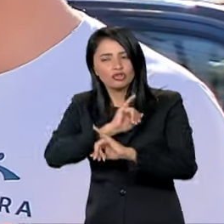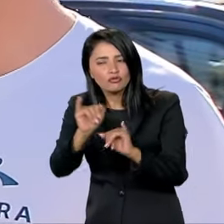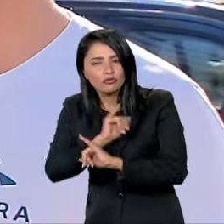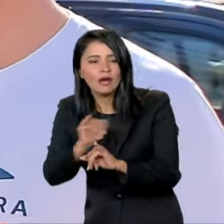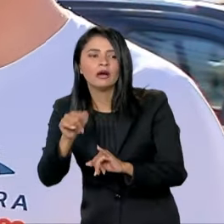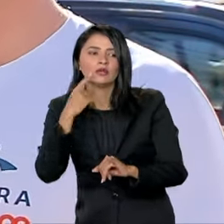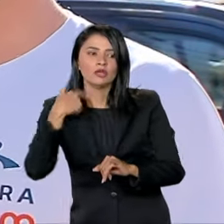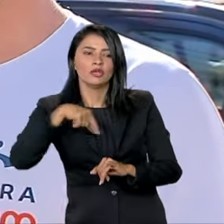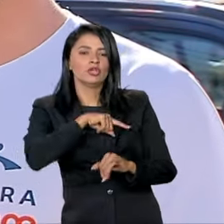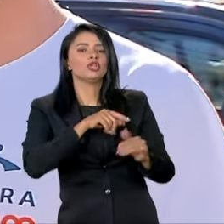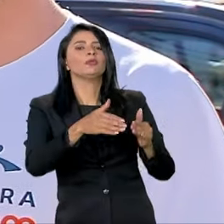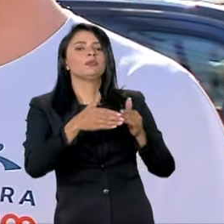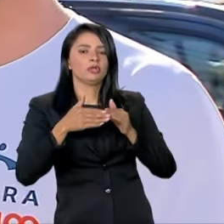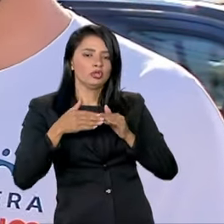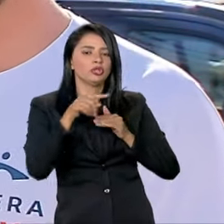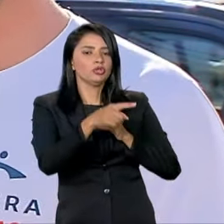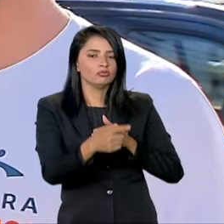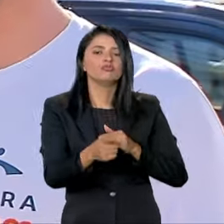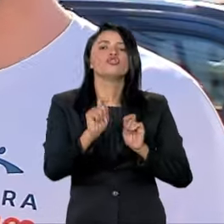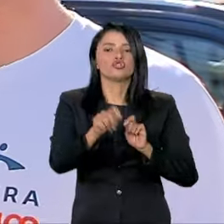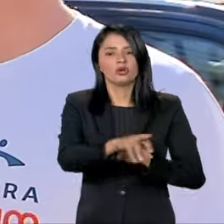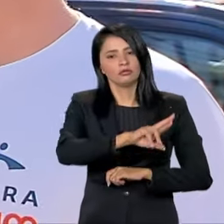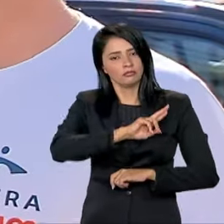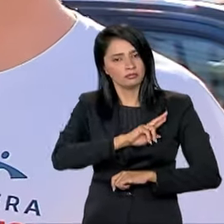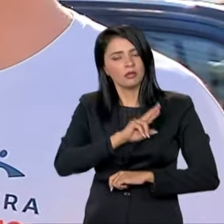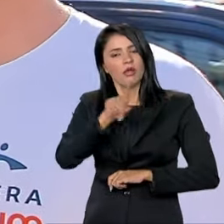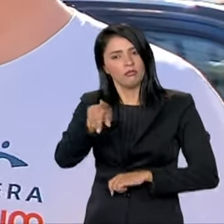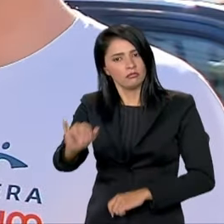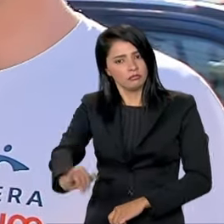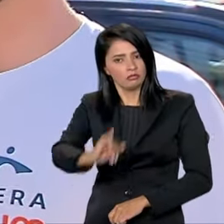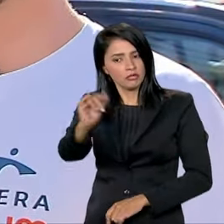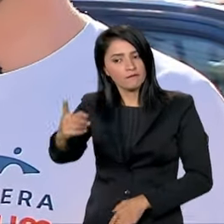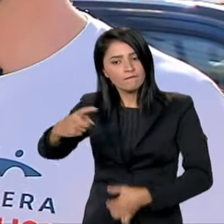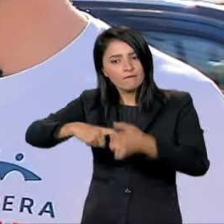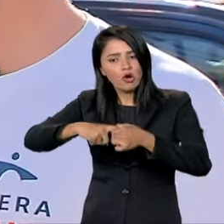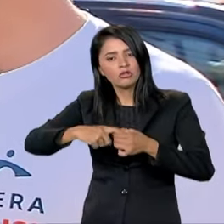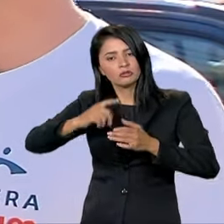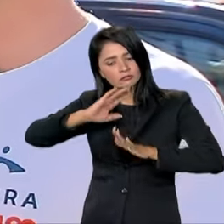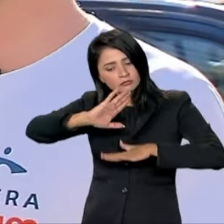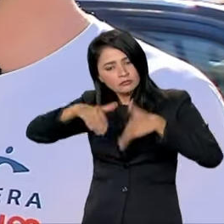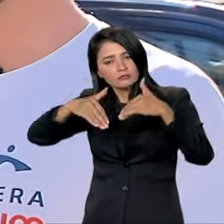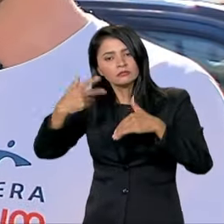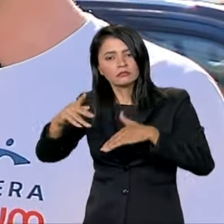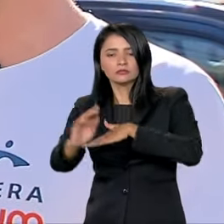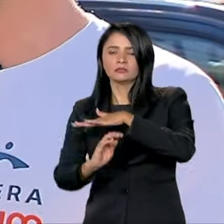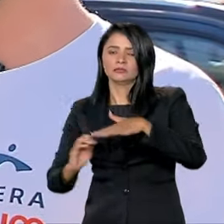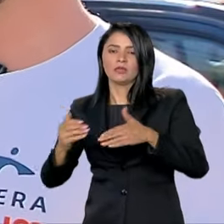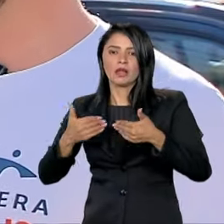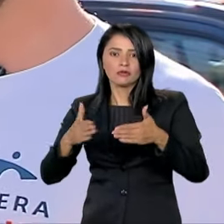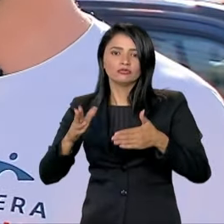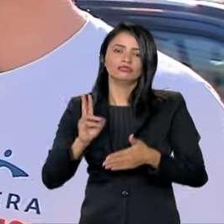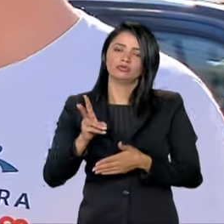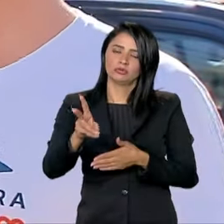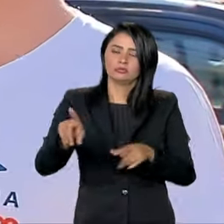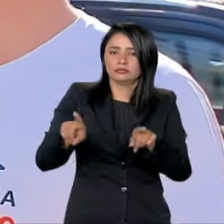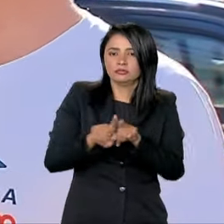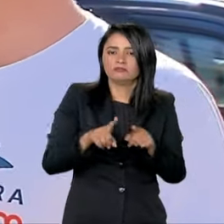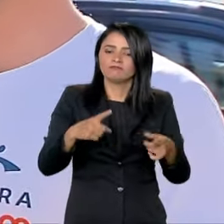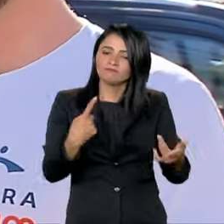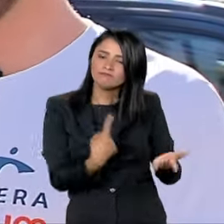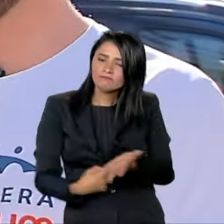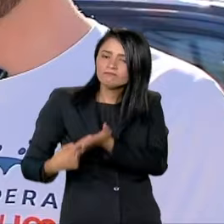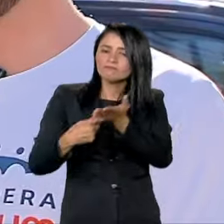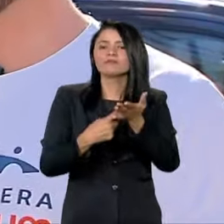solicitávamos, né? E vai ser fundamental para esse reerguimento, para esse processo de recuperação das empresas, e também nesse alinhamento que nós estamos